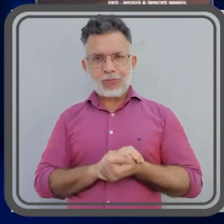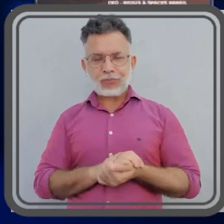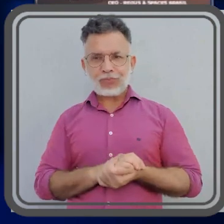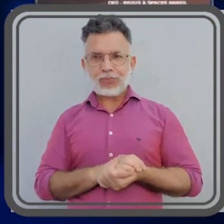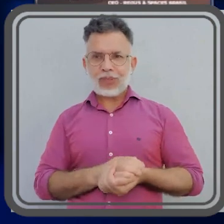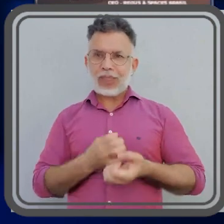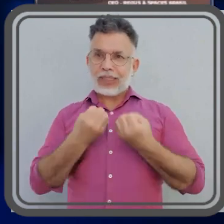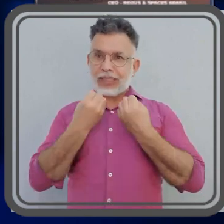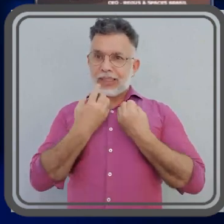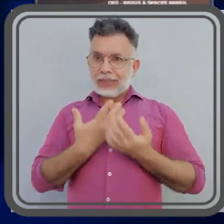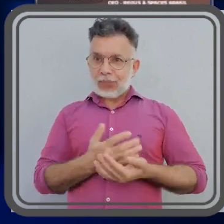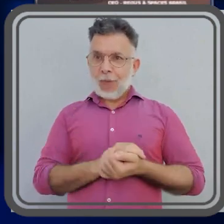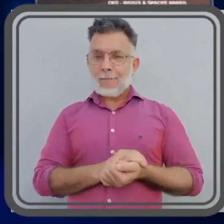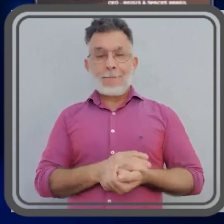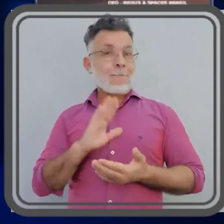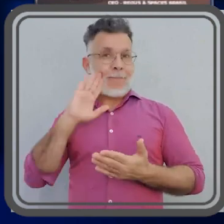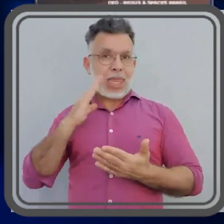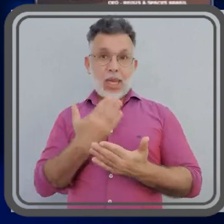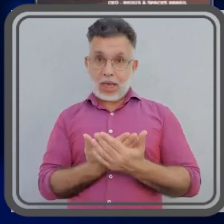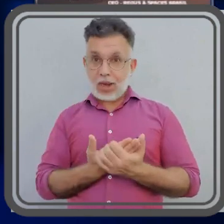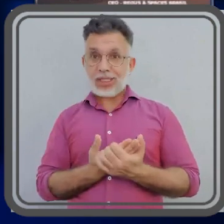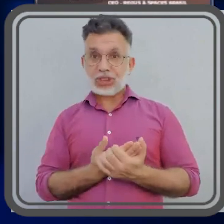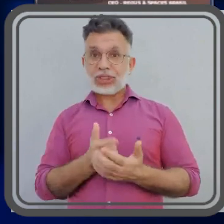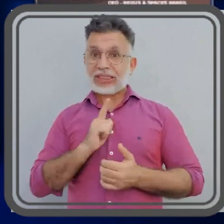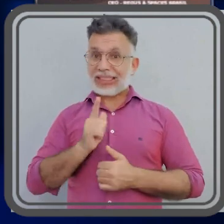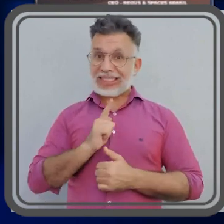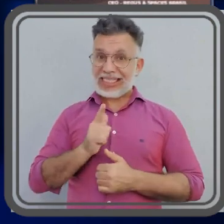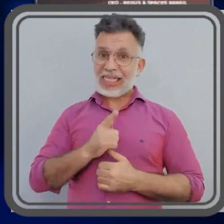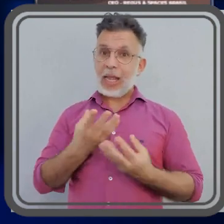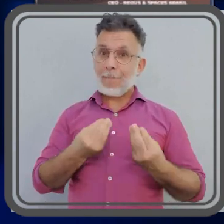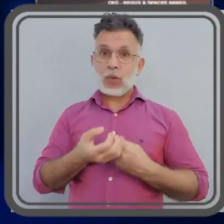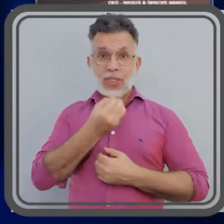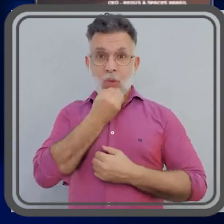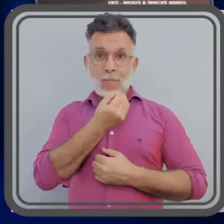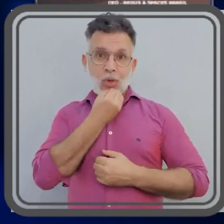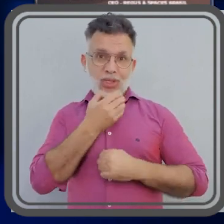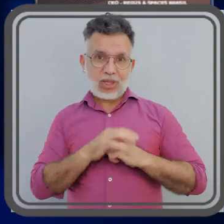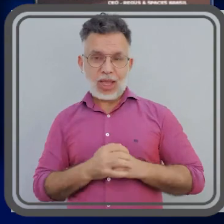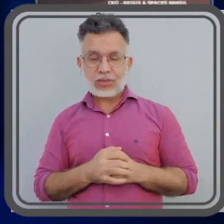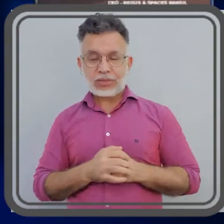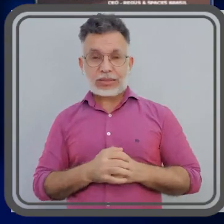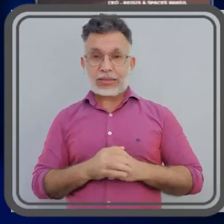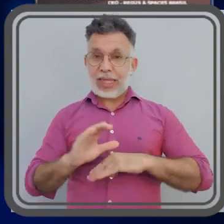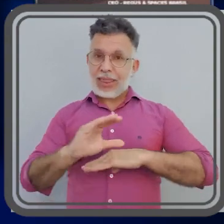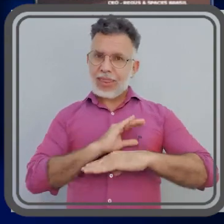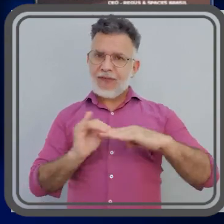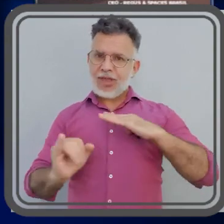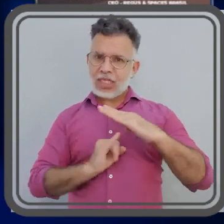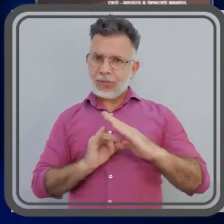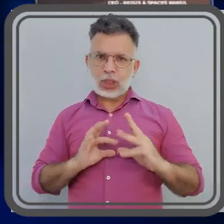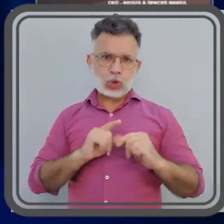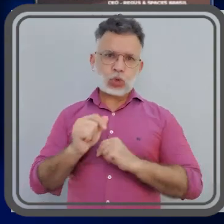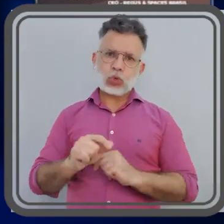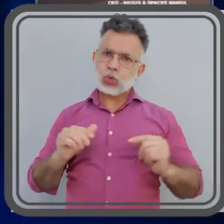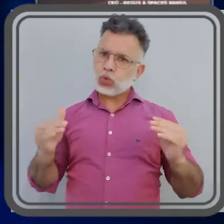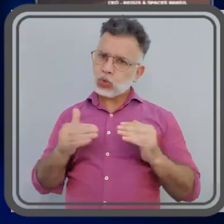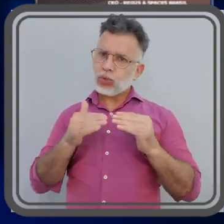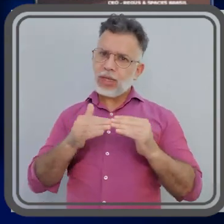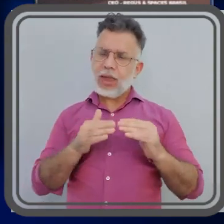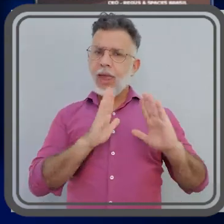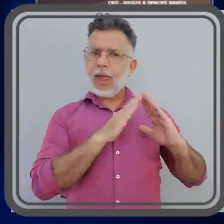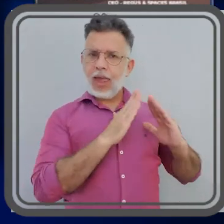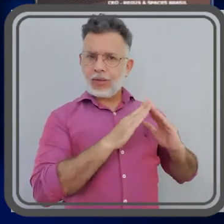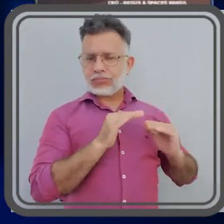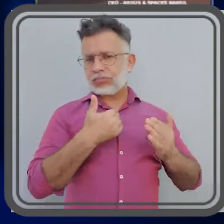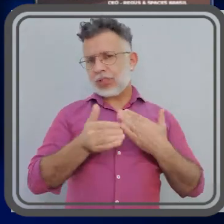Bom, eu acredito que existam muitas oportunidades de investimento em tudo que é relacionado ao imóvel na Bolsa,